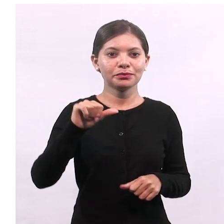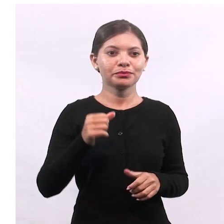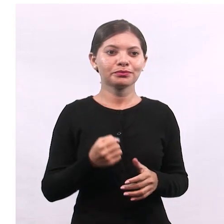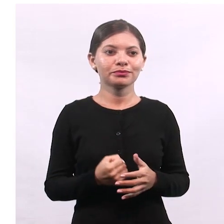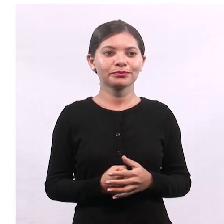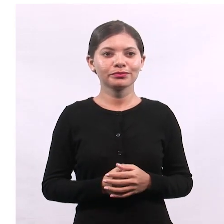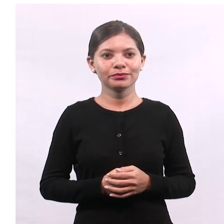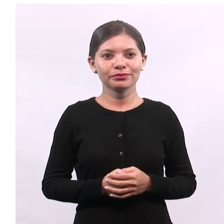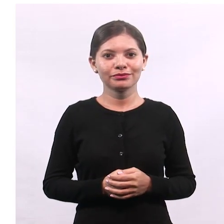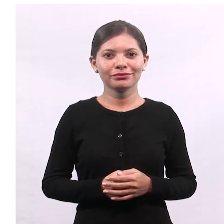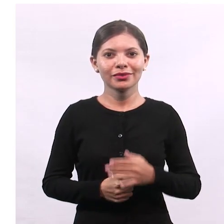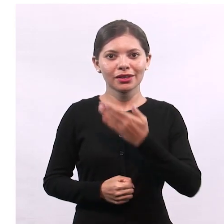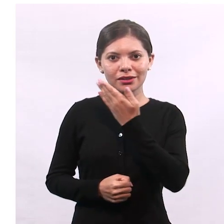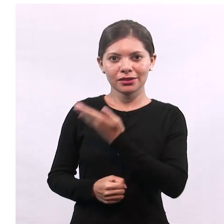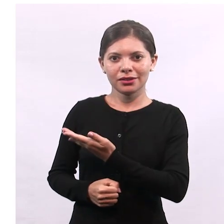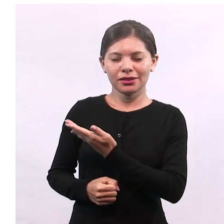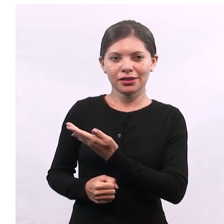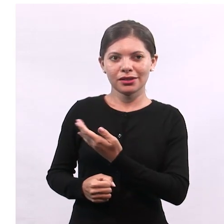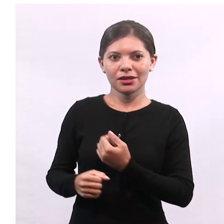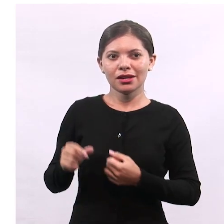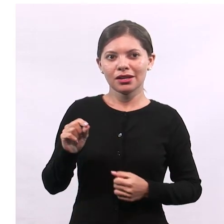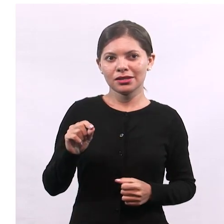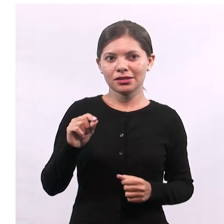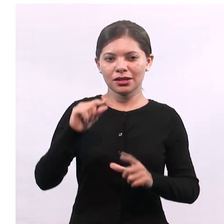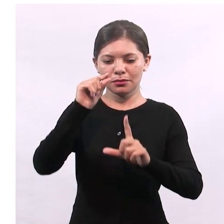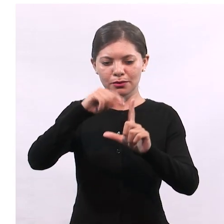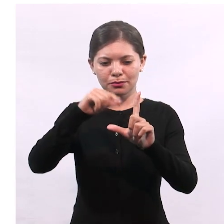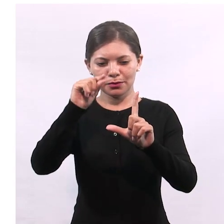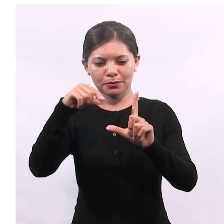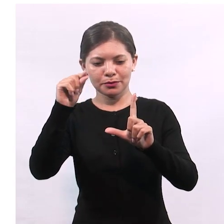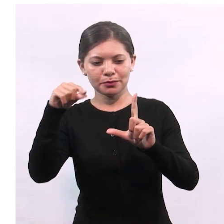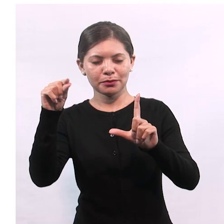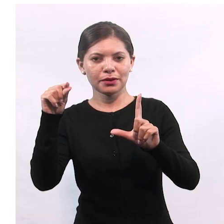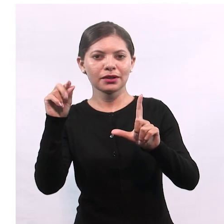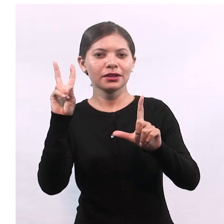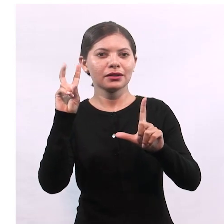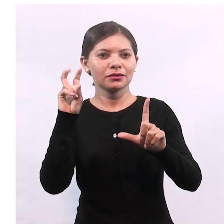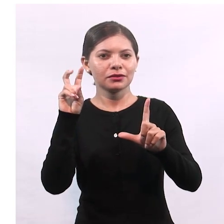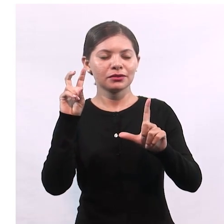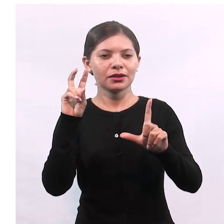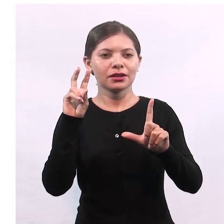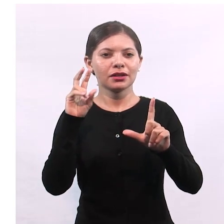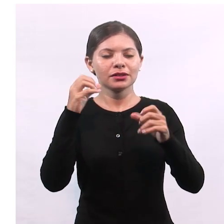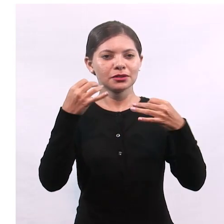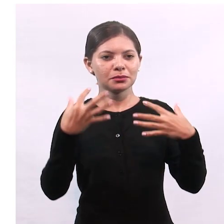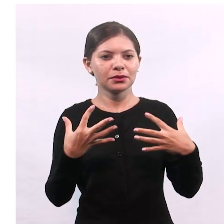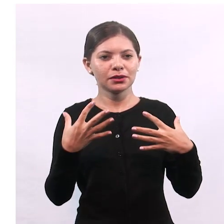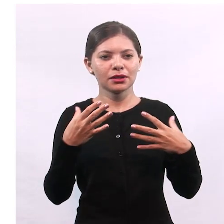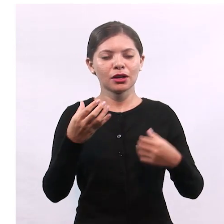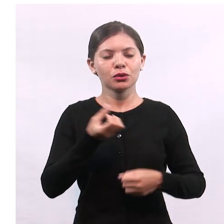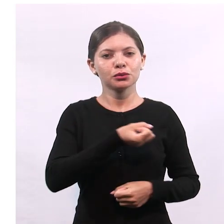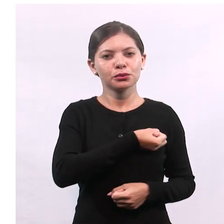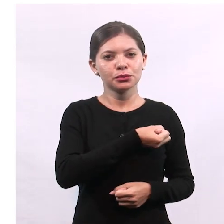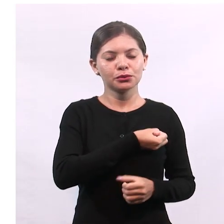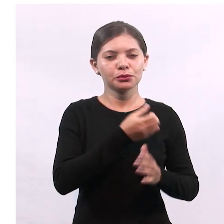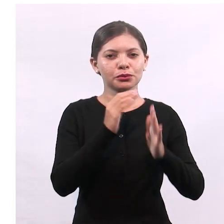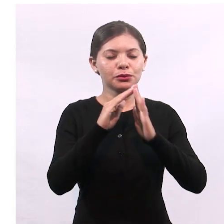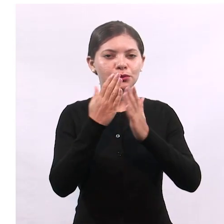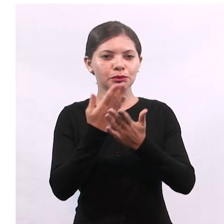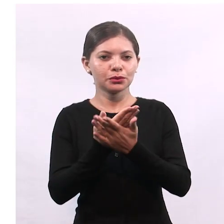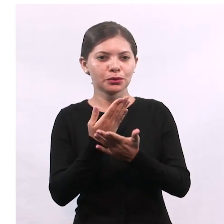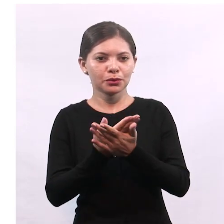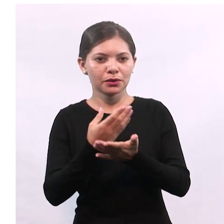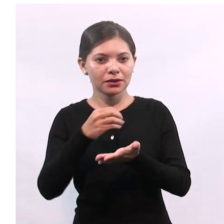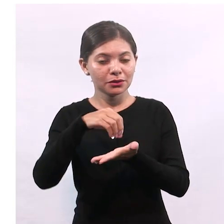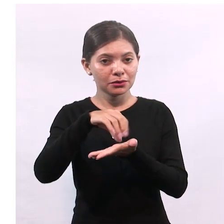nesse caso esse gráfico ele trata sobre o número de escolas por oferta na etapa